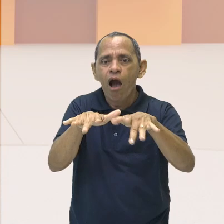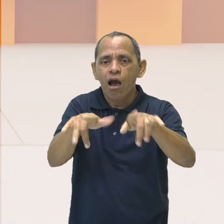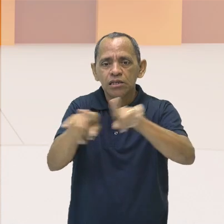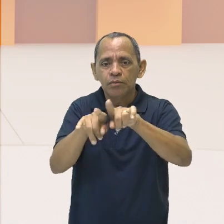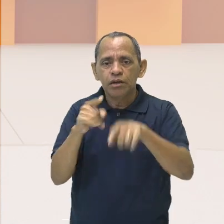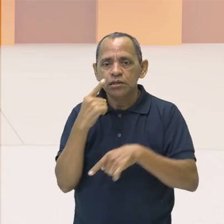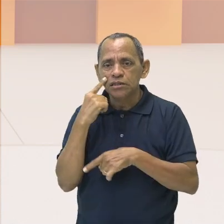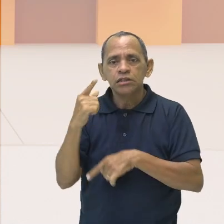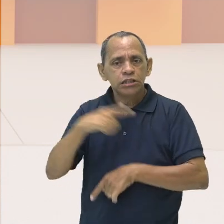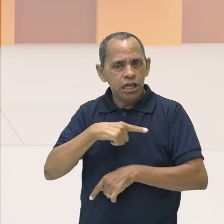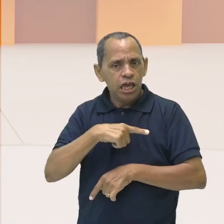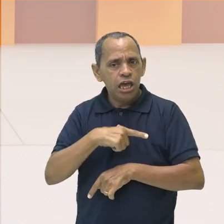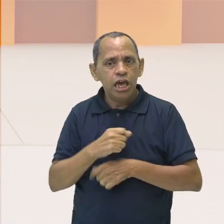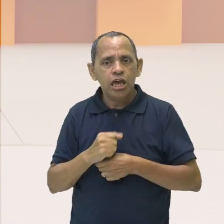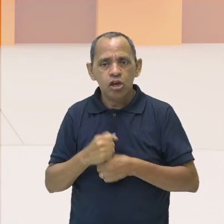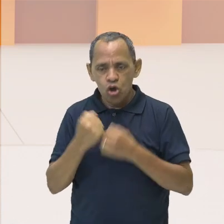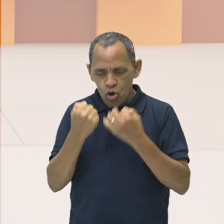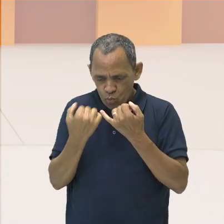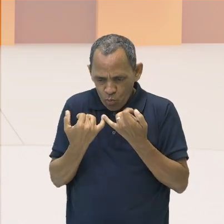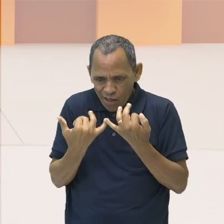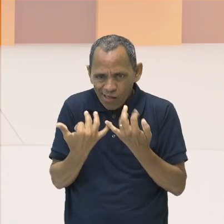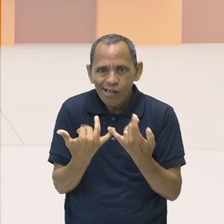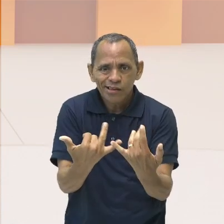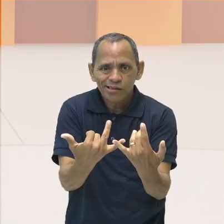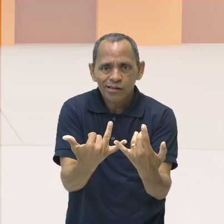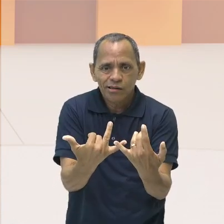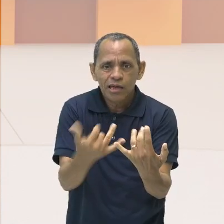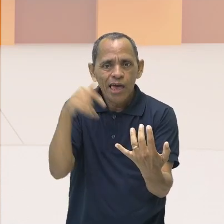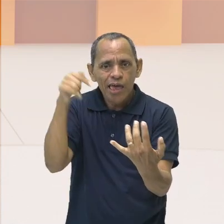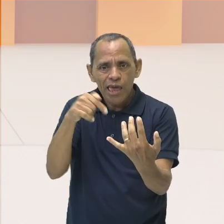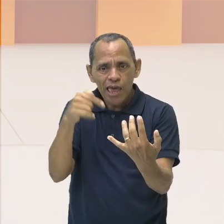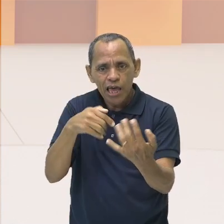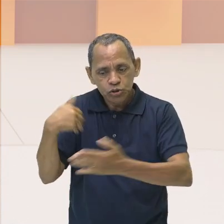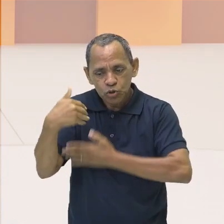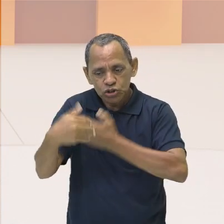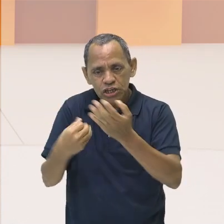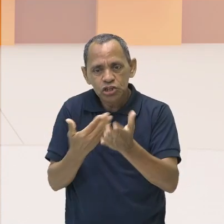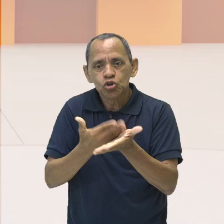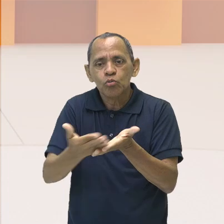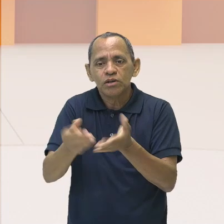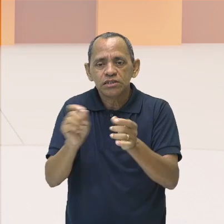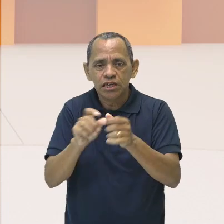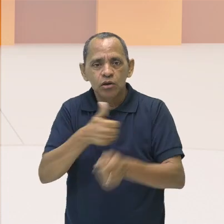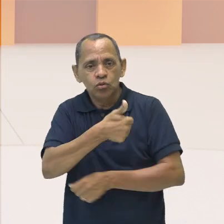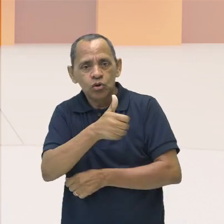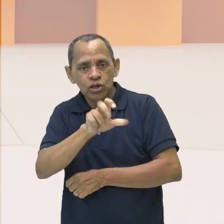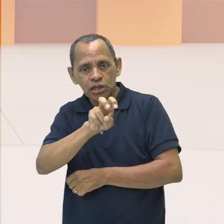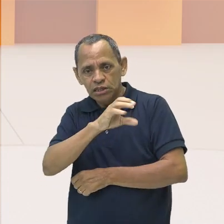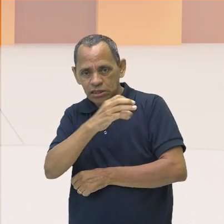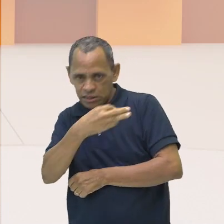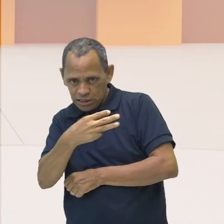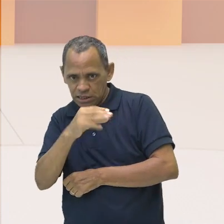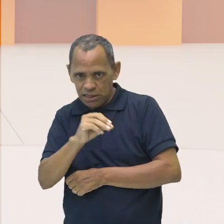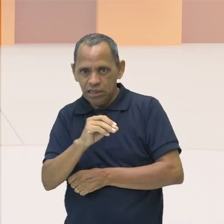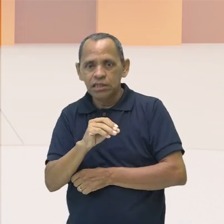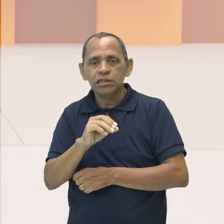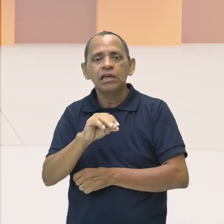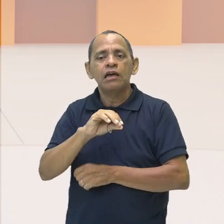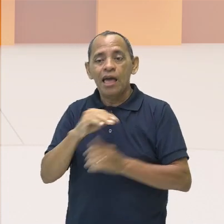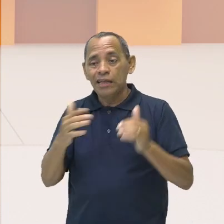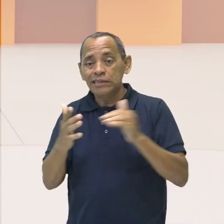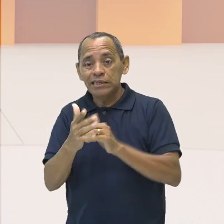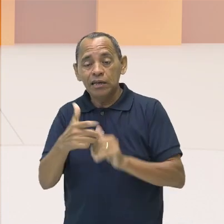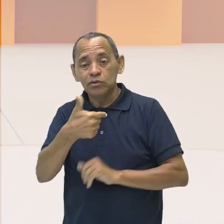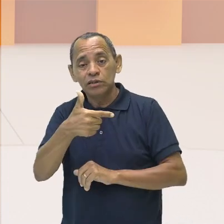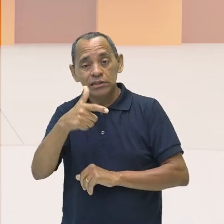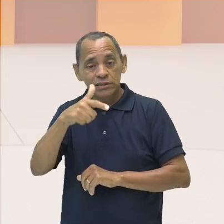uma plantação da cana-de-açúcar. Então, esse processo ele começa em 1530 e vai até mais ou menos